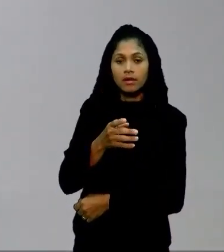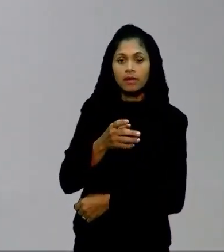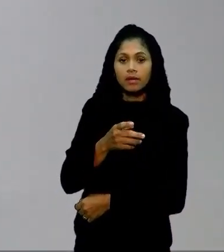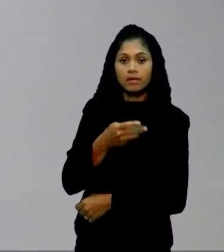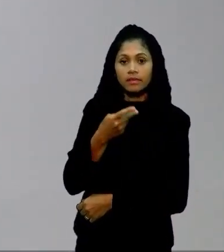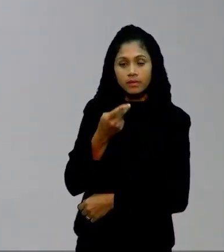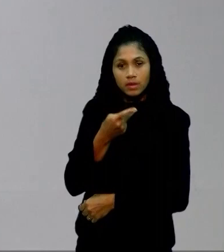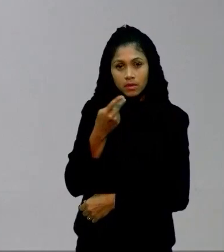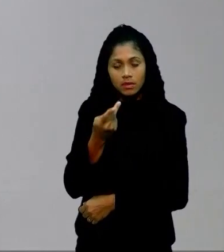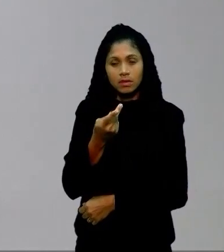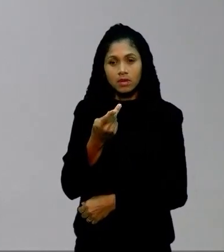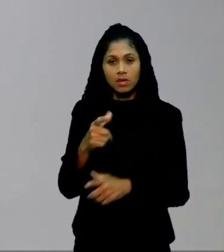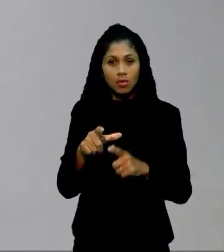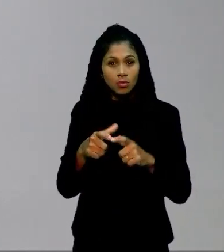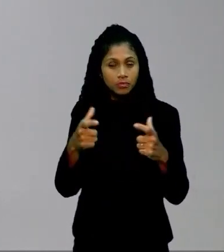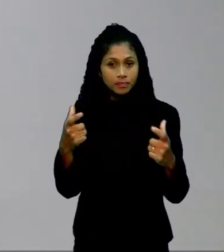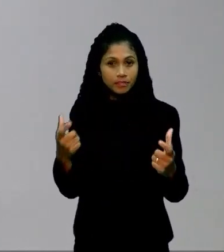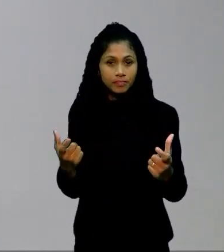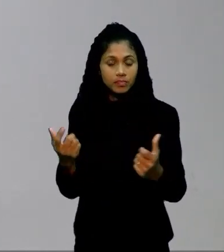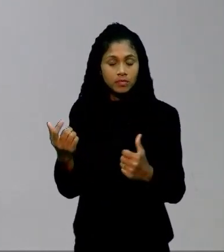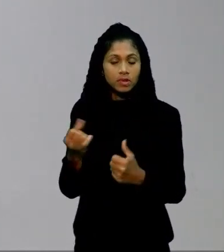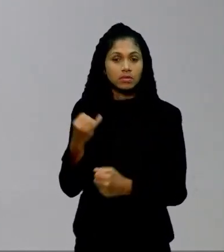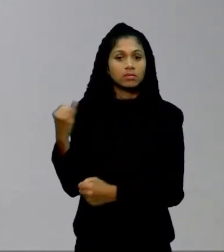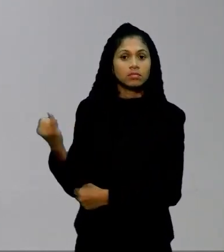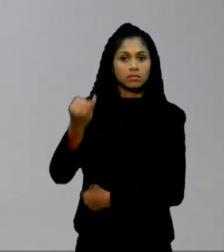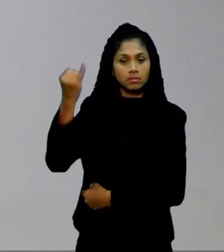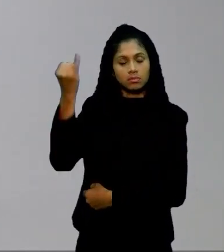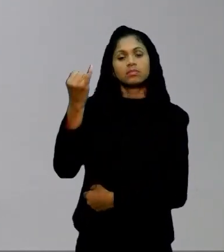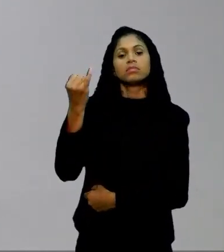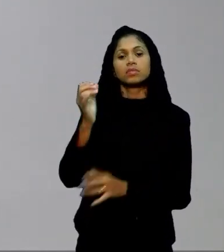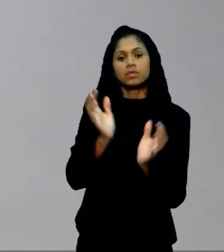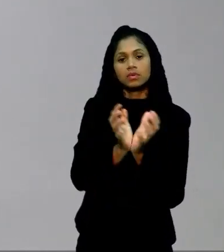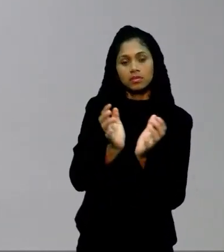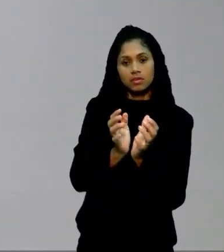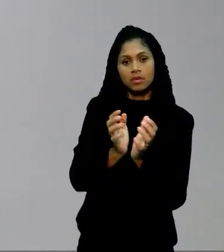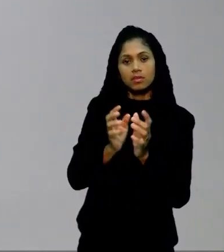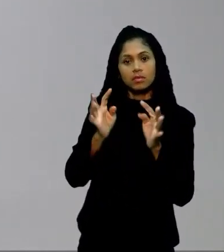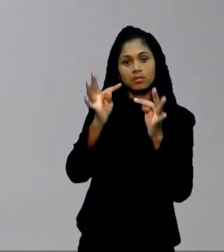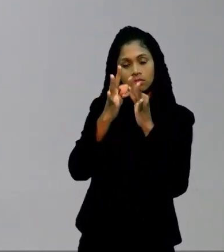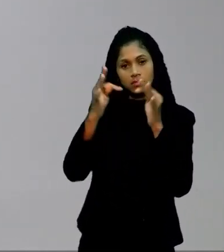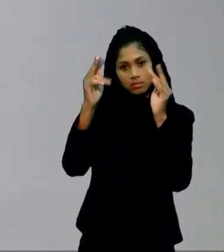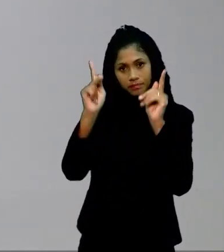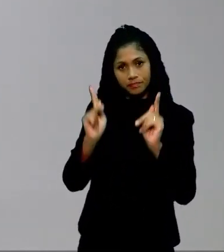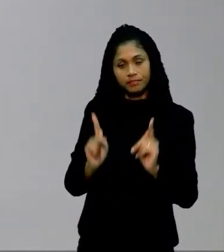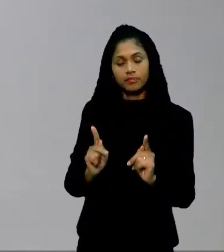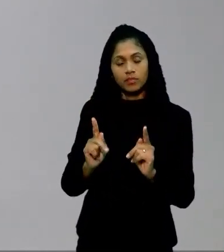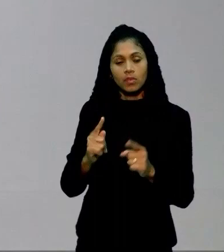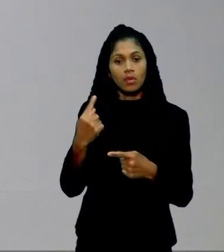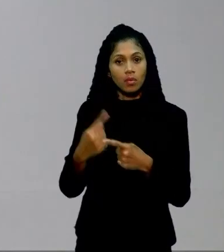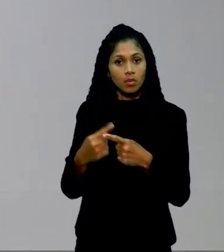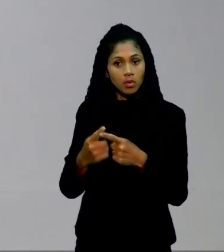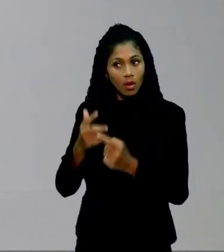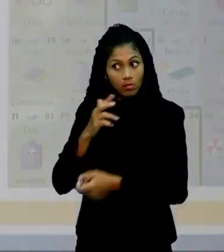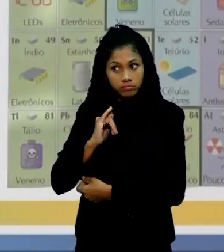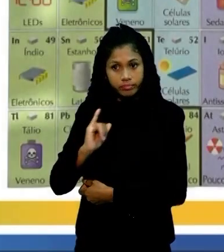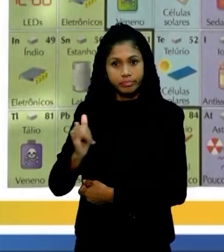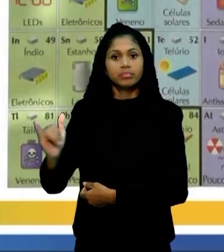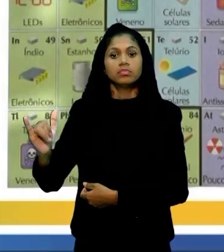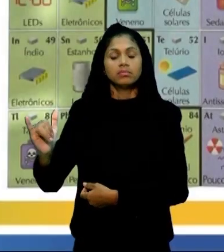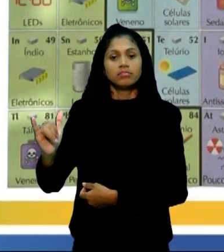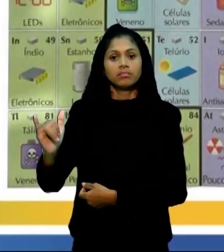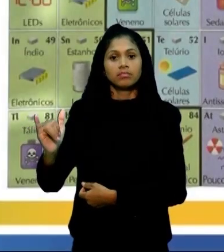que é um dos mais importantes grupos da tabela periódica pela sua eletronegatividade. Então, de quem nós estamos